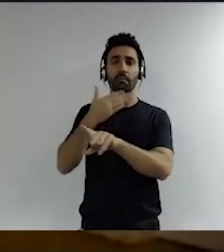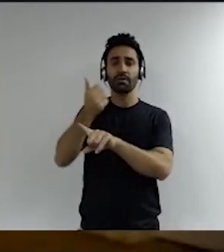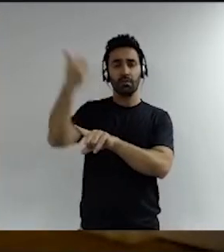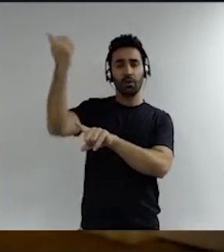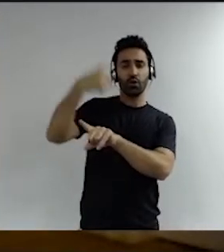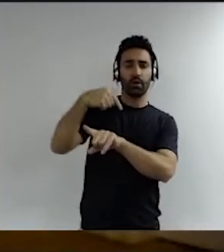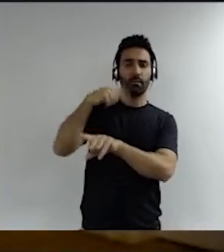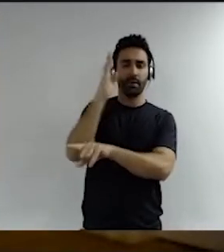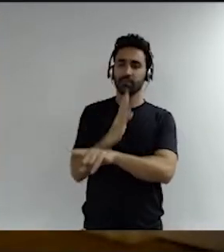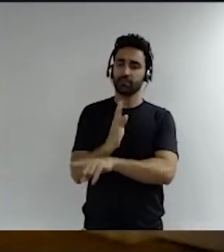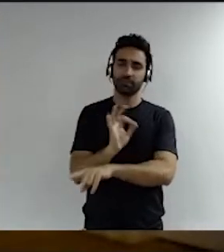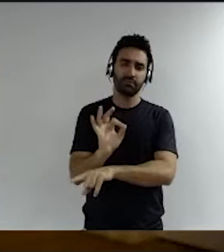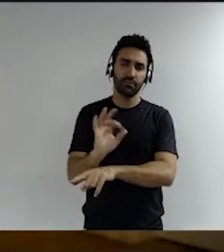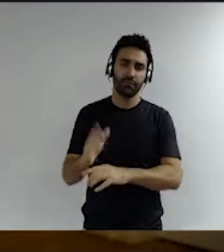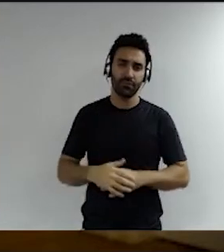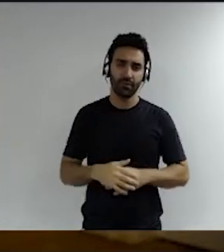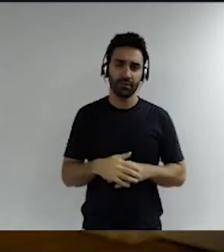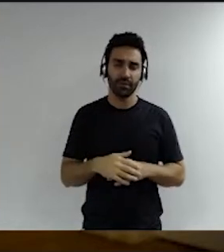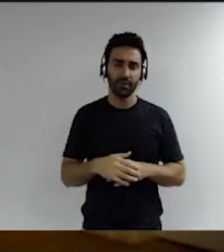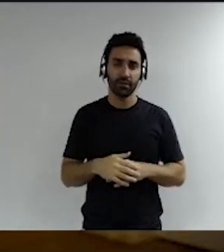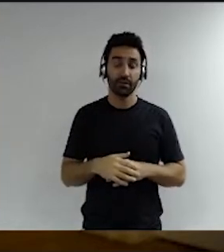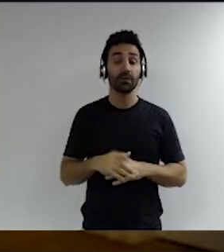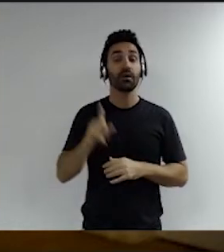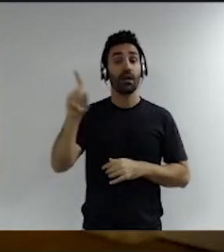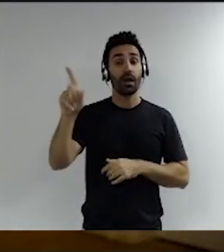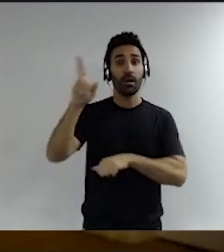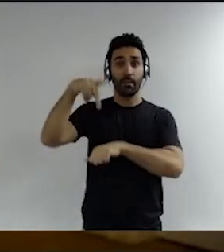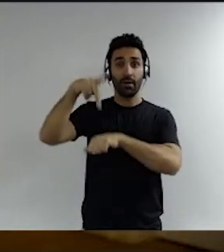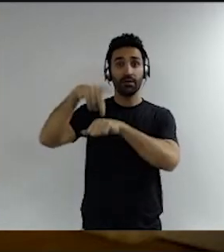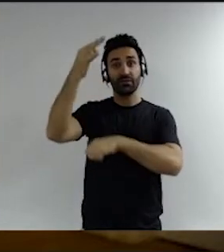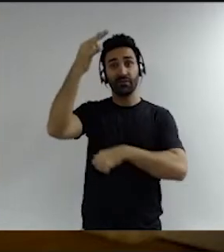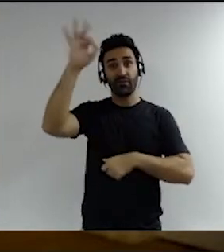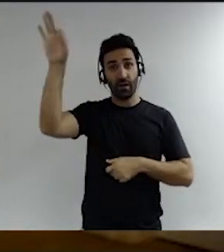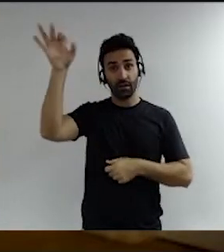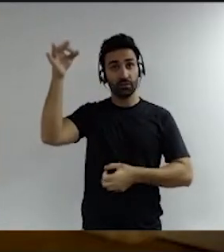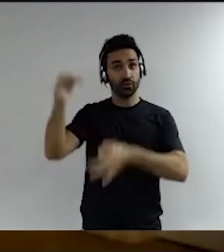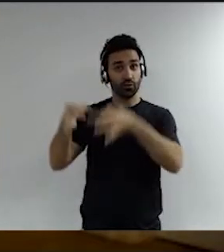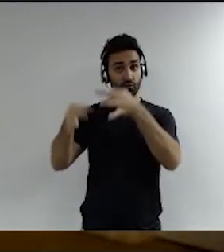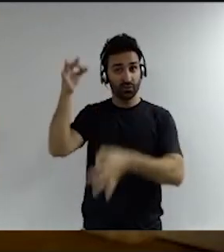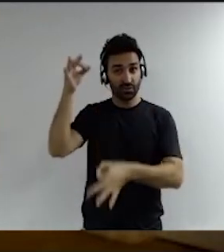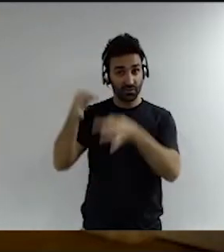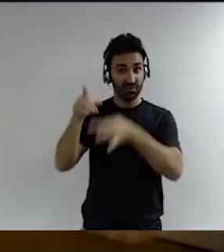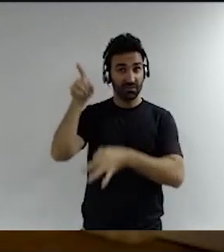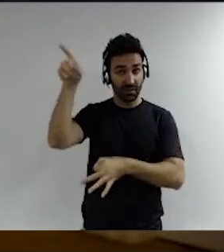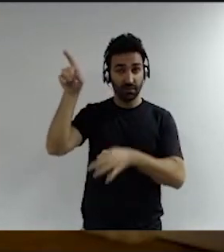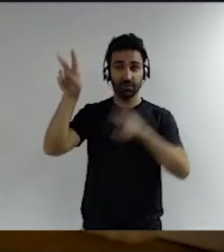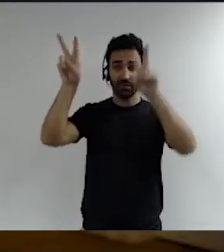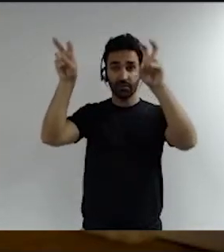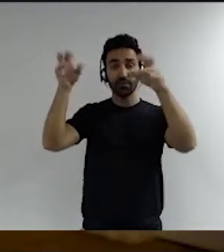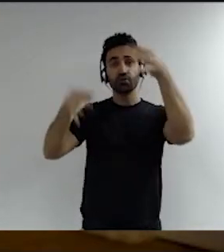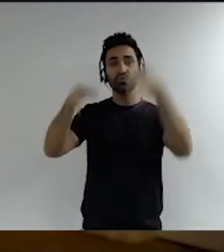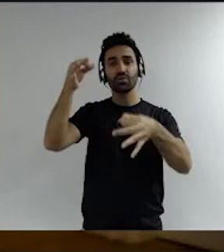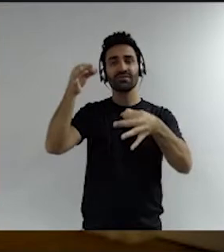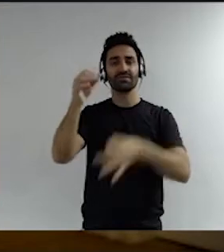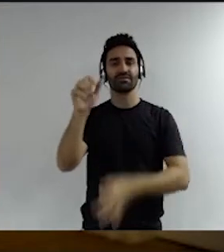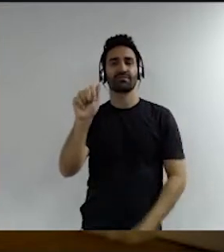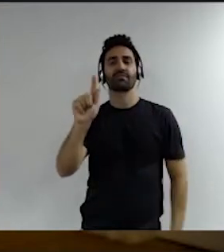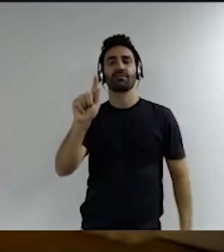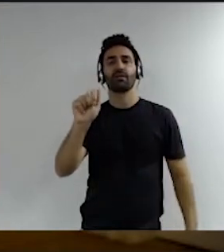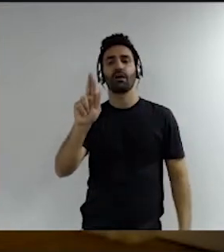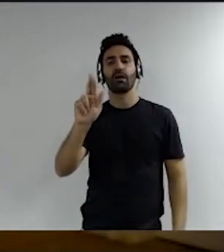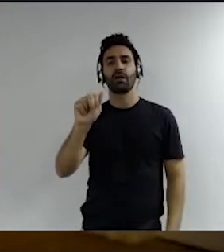Até pelo contrário. Lembre que a justiça francesa, o juízo de garantia surgiu lá e todo mundo sabe o